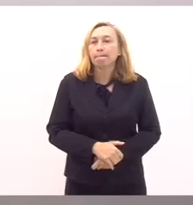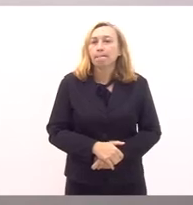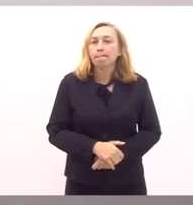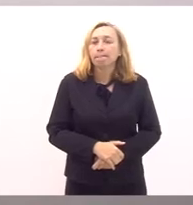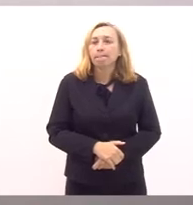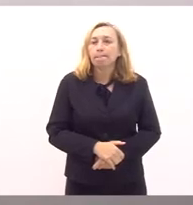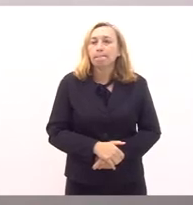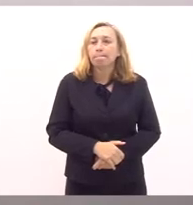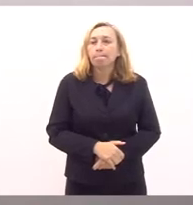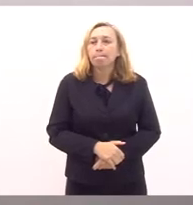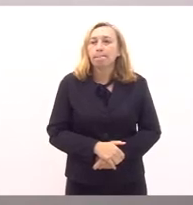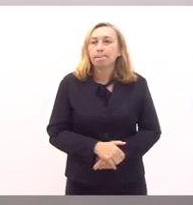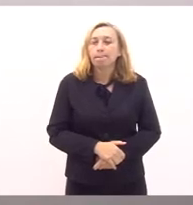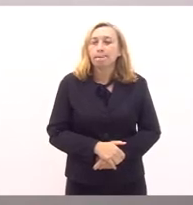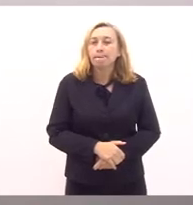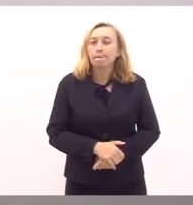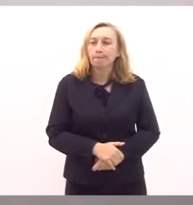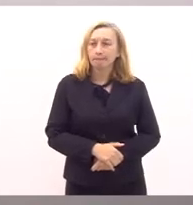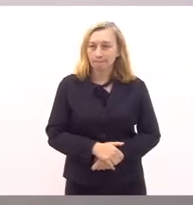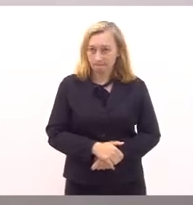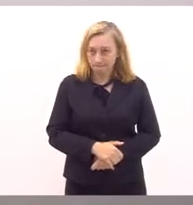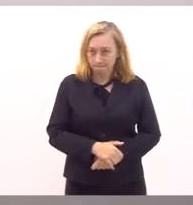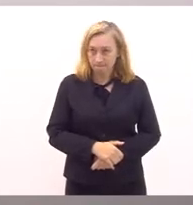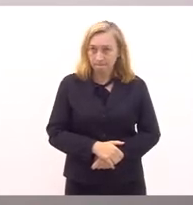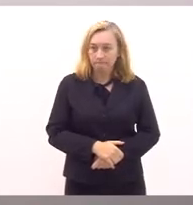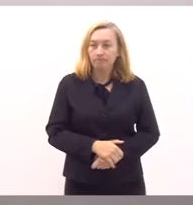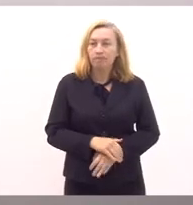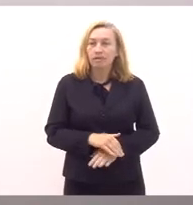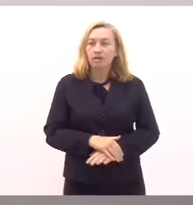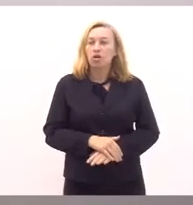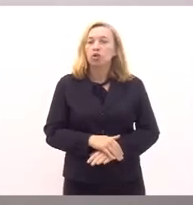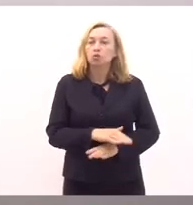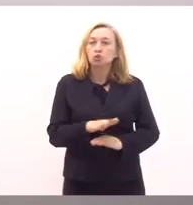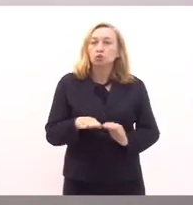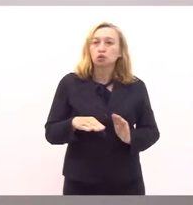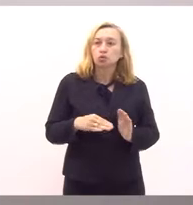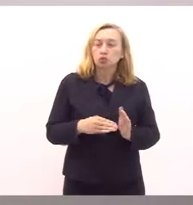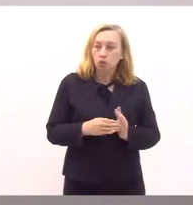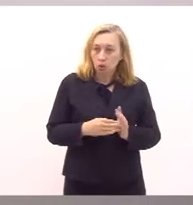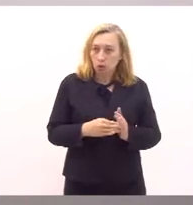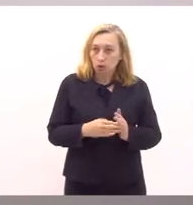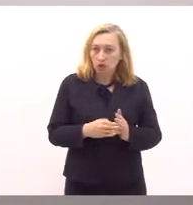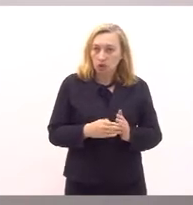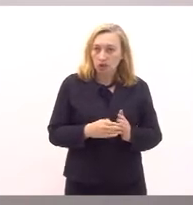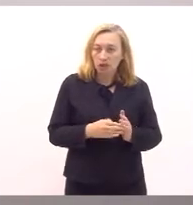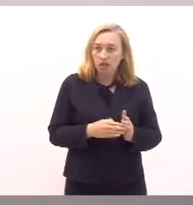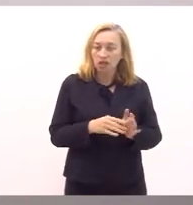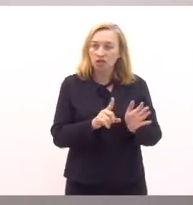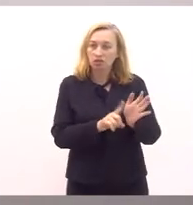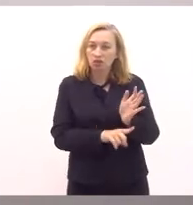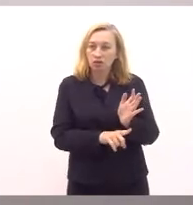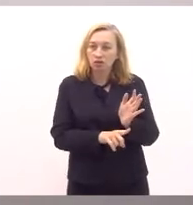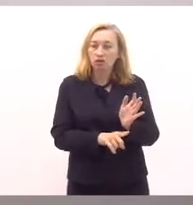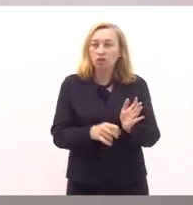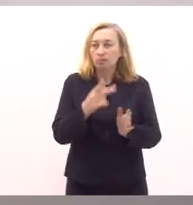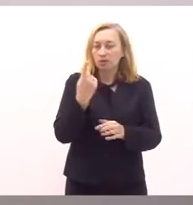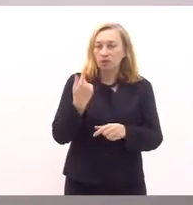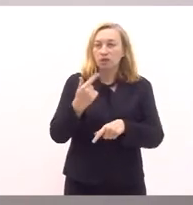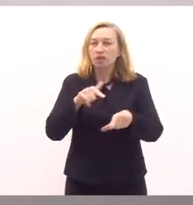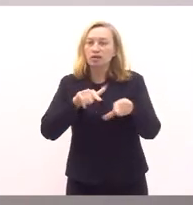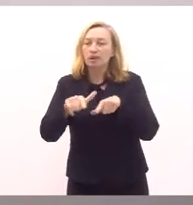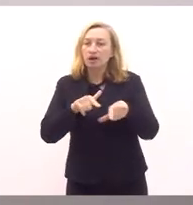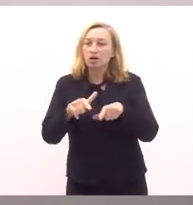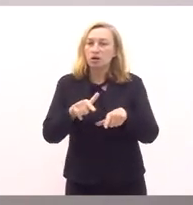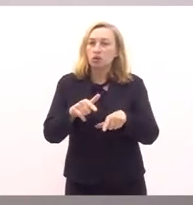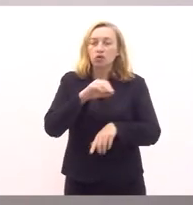comendo praticamente toda a remuneração do trabalhador mais basilar, a gente tem hoje um valor